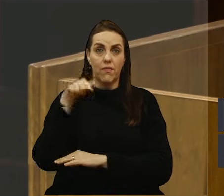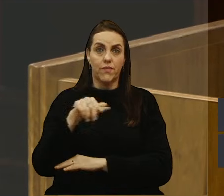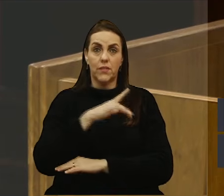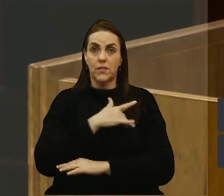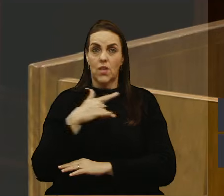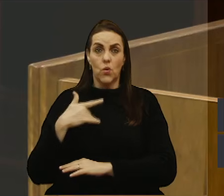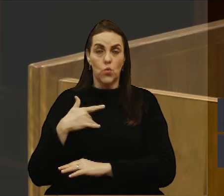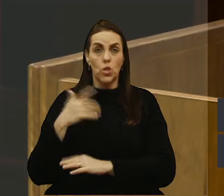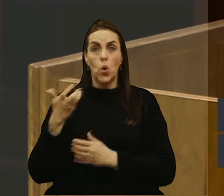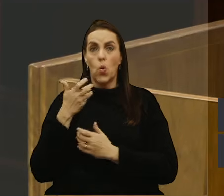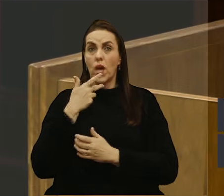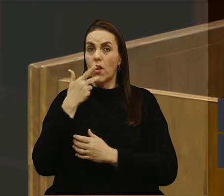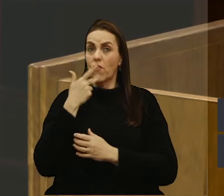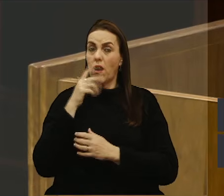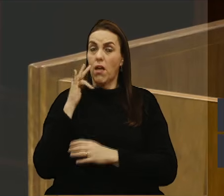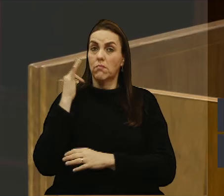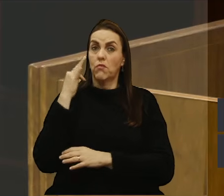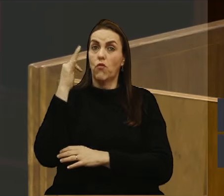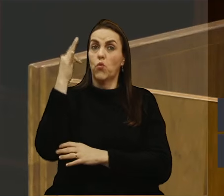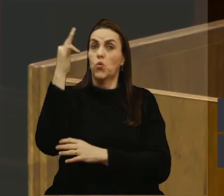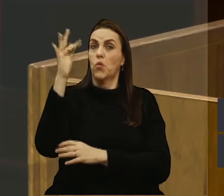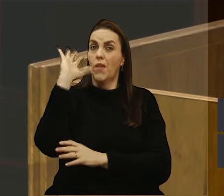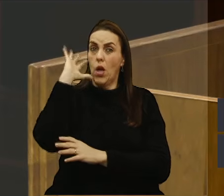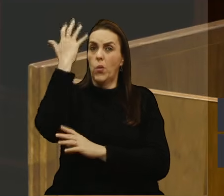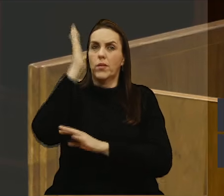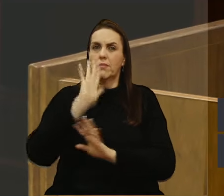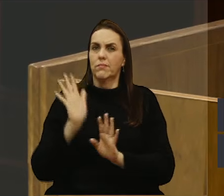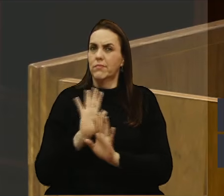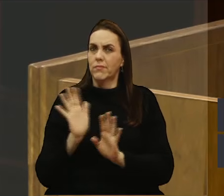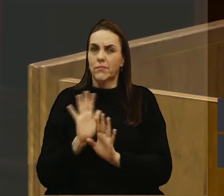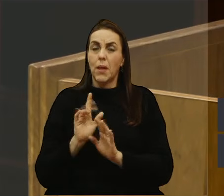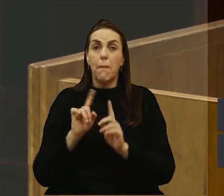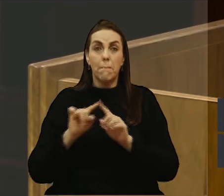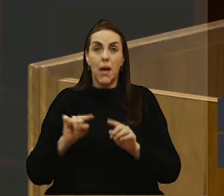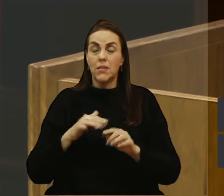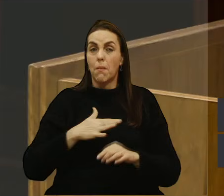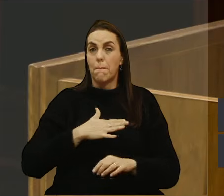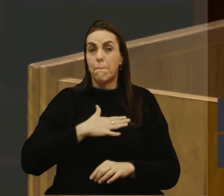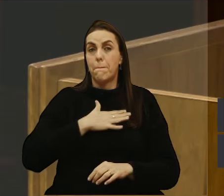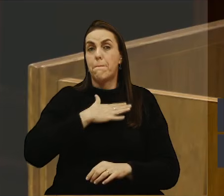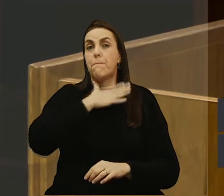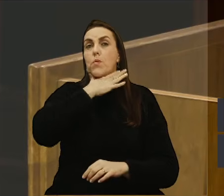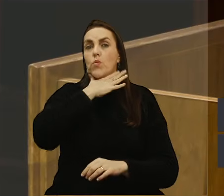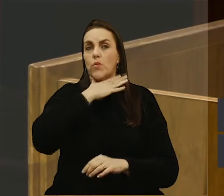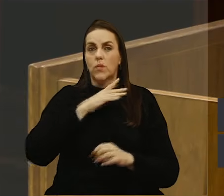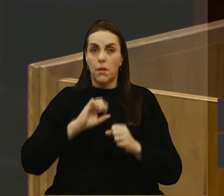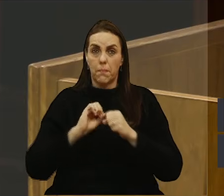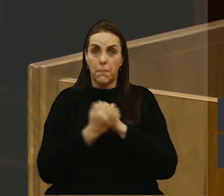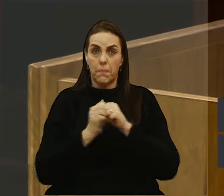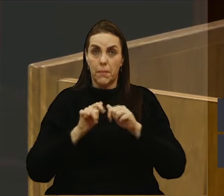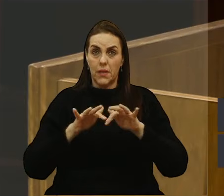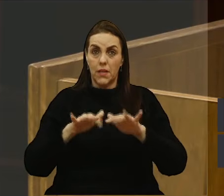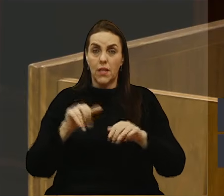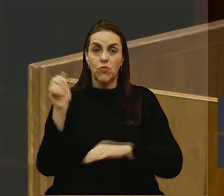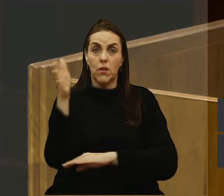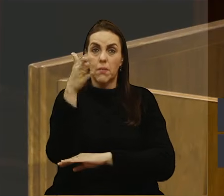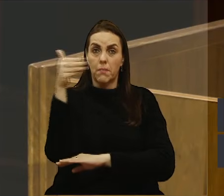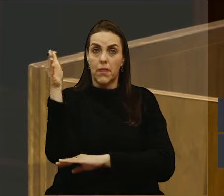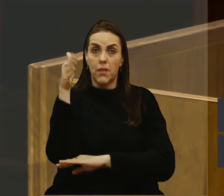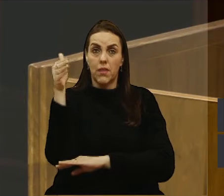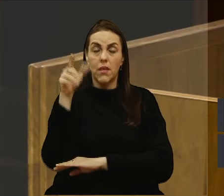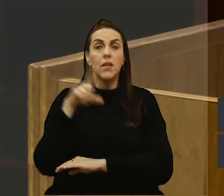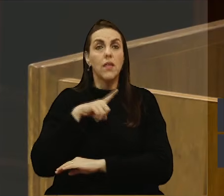nada, mas nós estamos colapsando. Quando a gente estava na pandemia, tinha as bandeiras, vereador Eloy Frias. O senhor vivia,